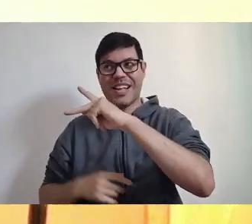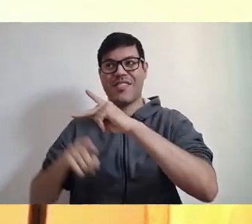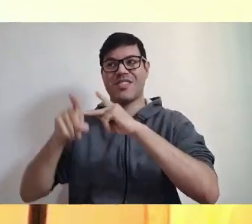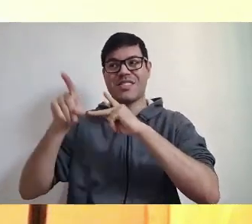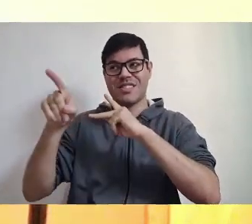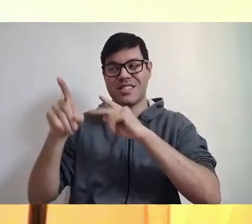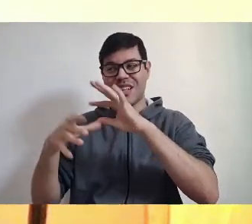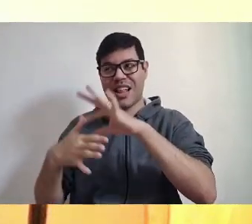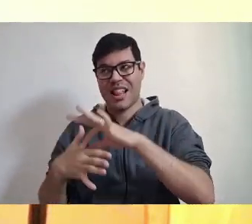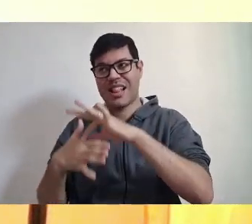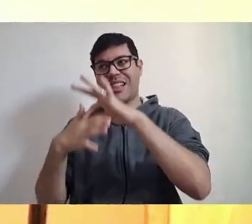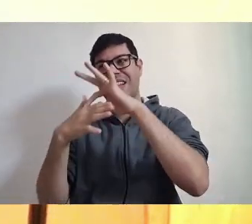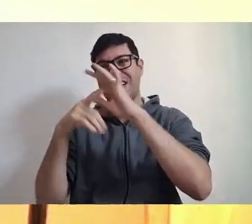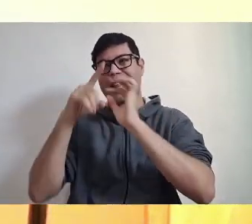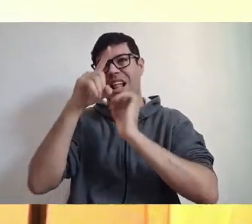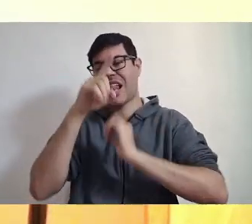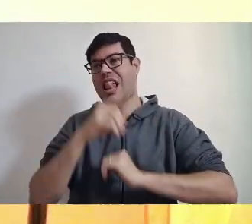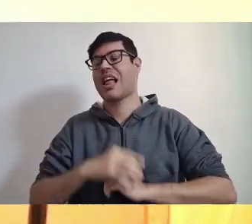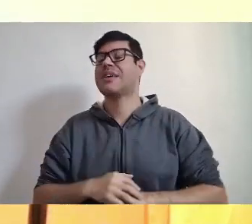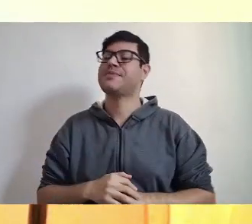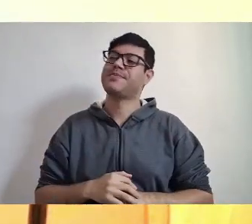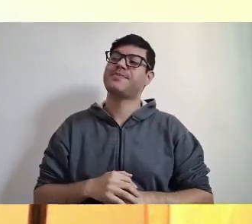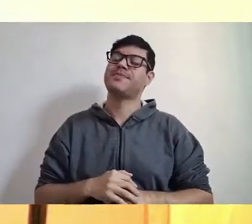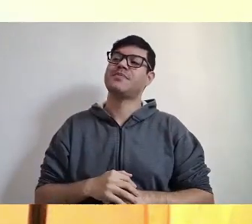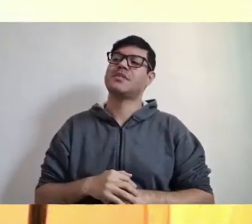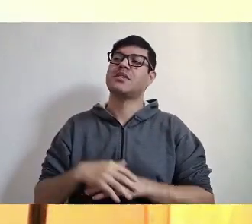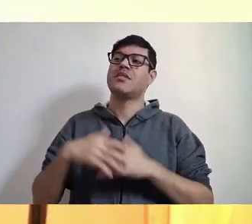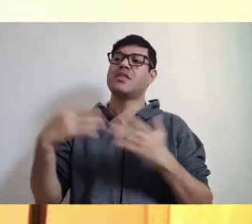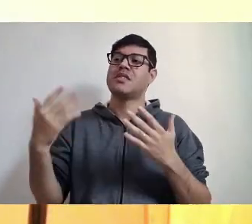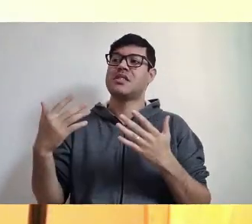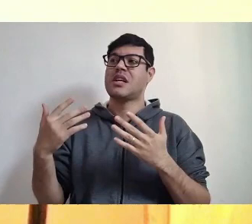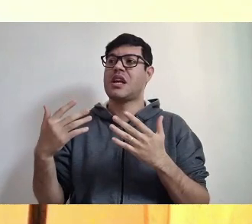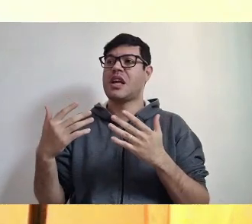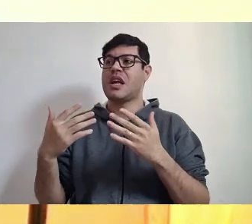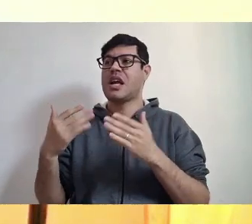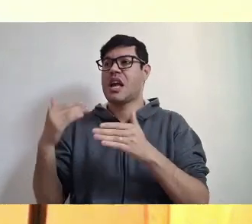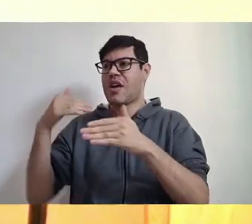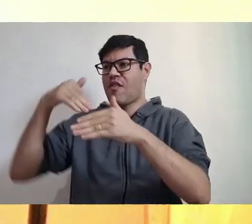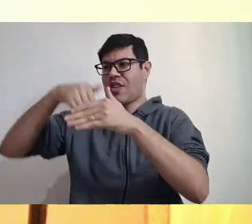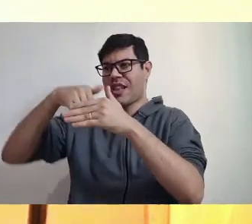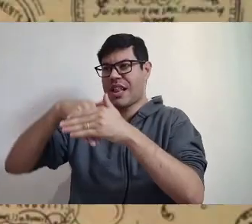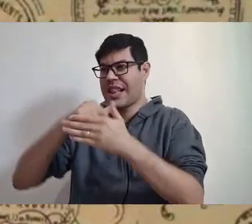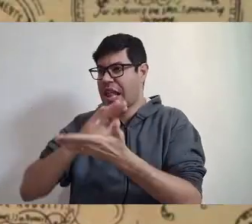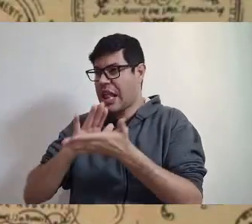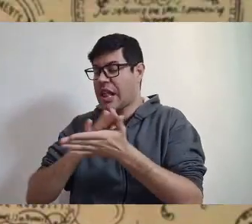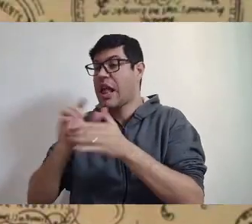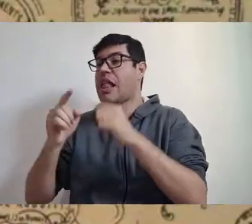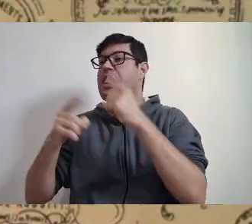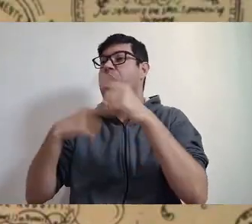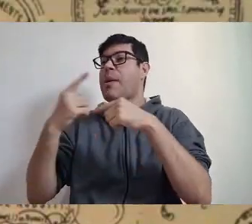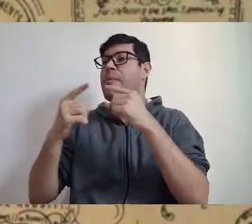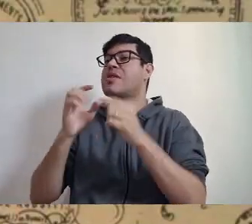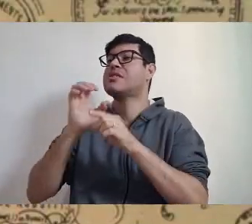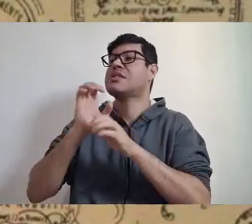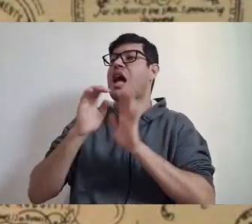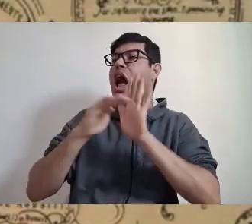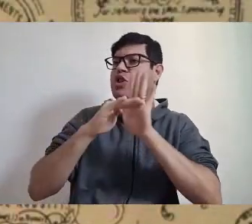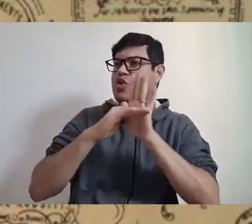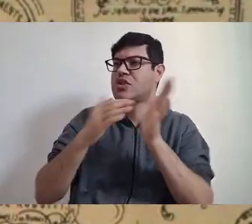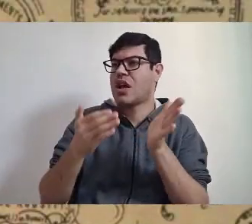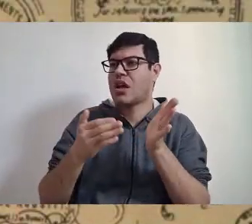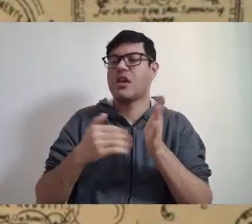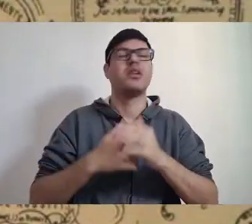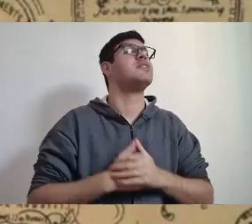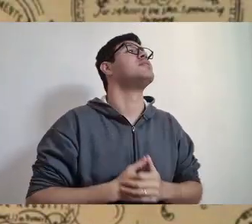candidatura, como é que foi e tal. Primeira você não foi eleita, mas ficou suplente, não foi? Fiquei suplente, Gil. Foi essa que o Erinson me colocou, pediu